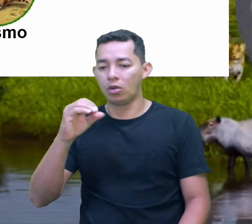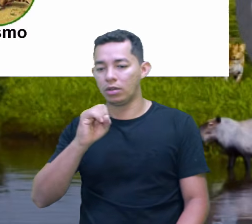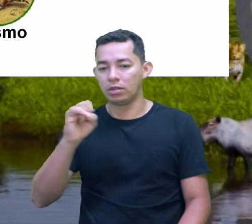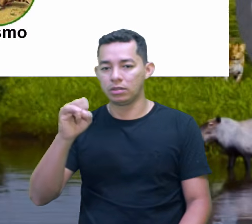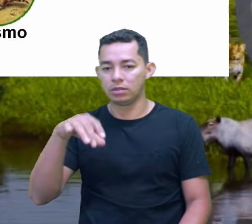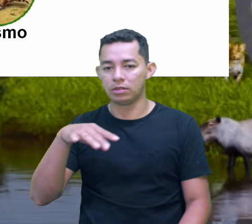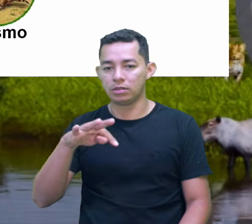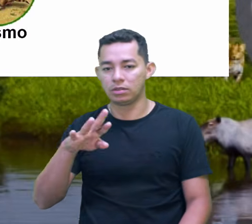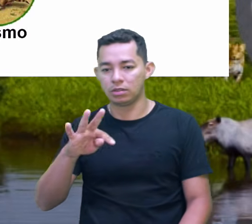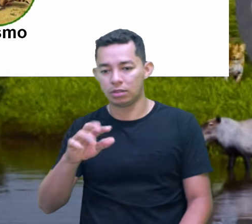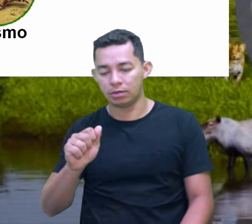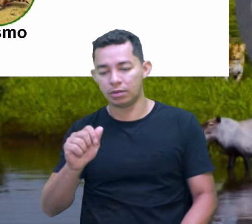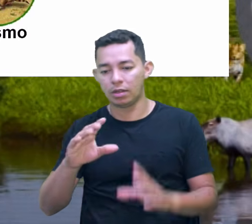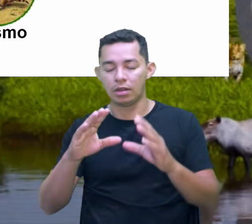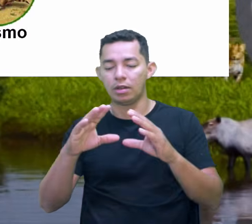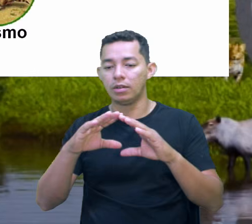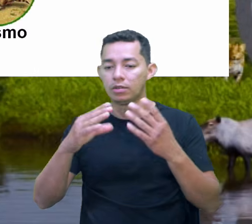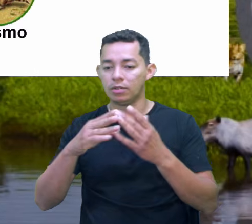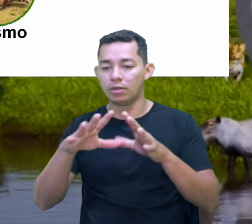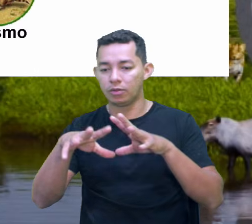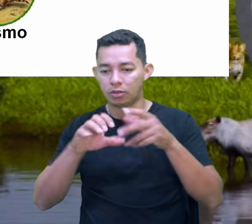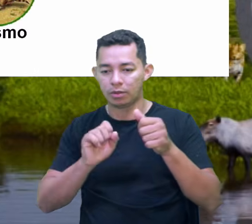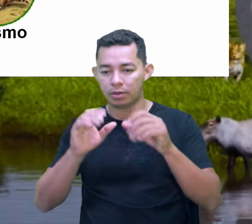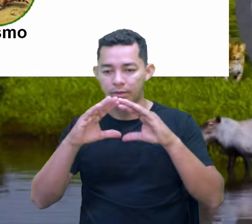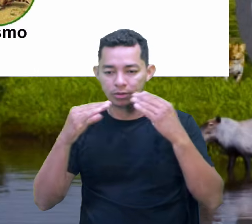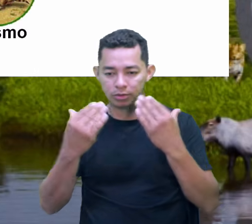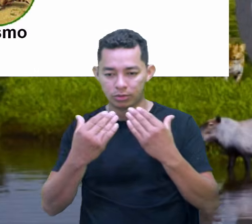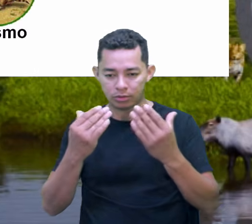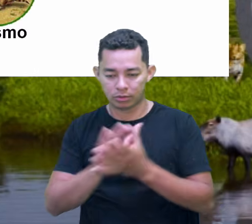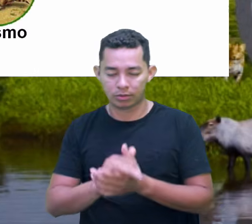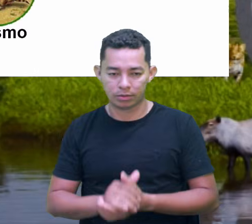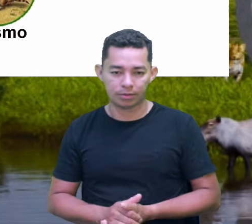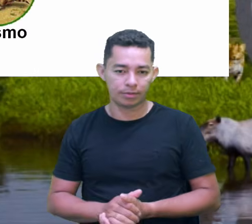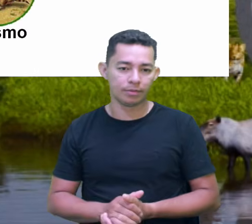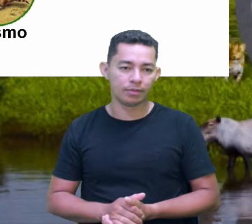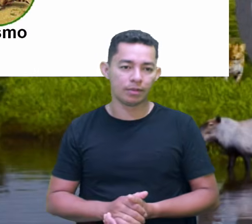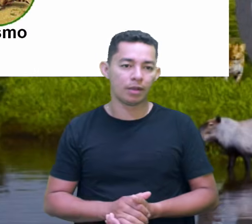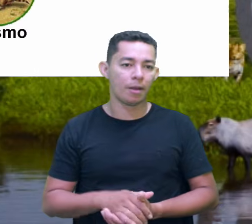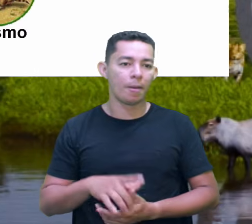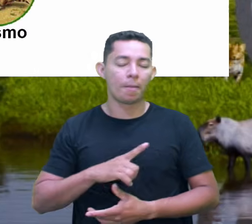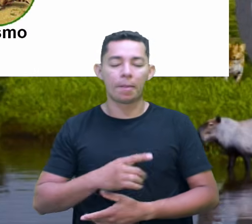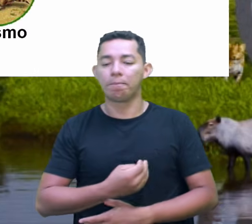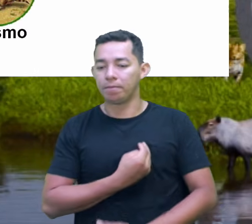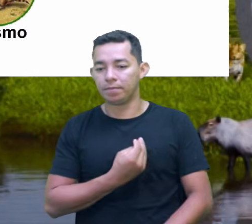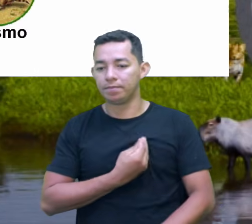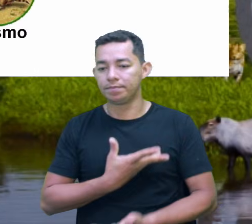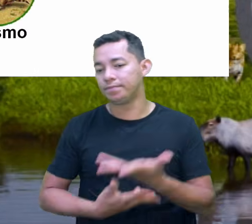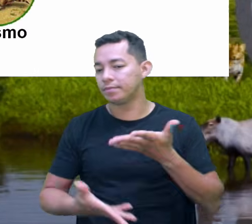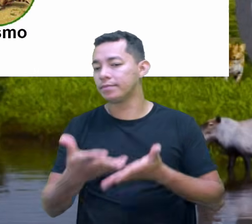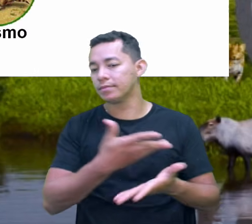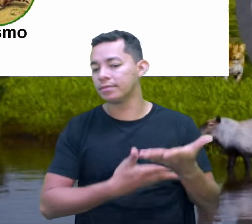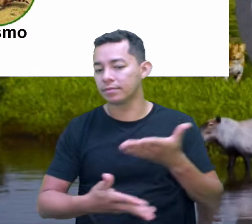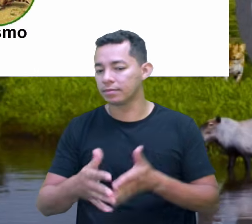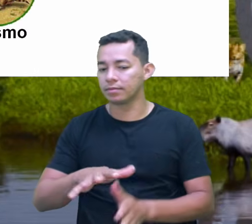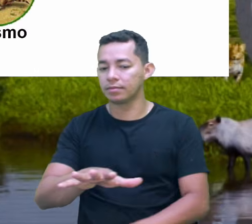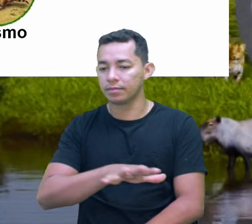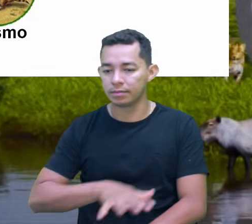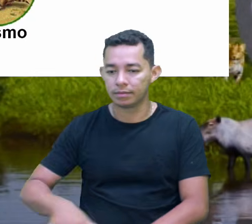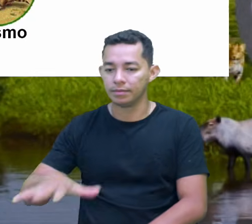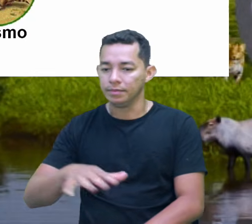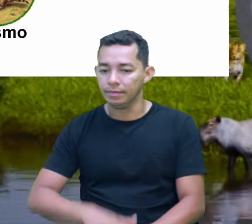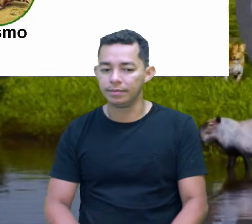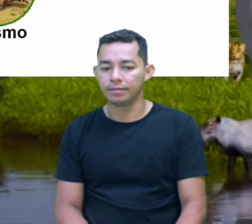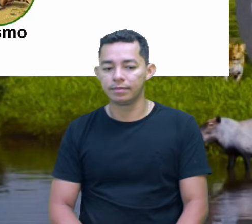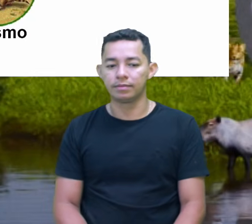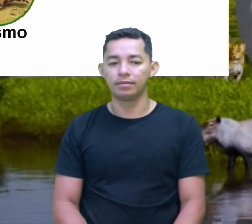conjunto formado pela comunidade e os fatores abióticos, ou seja, os seres vivos se relacionando com o